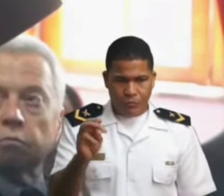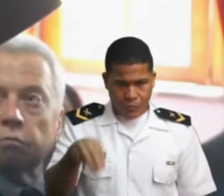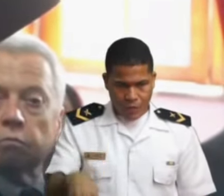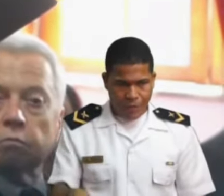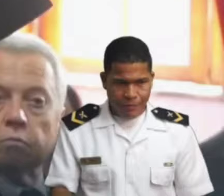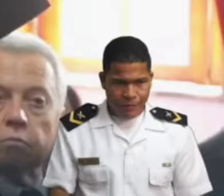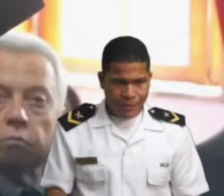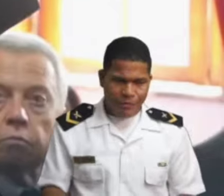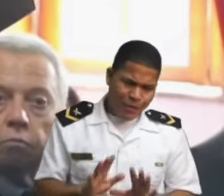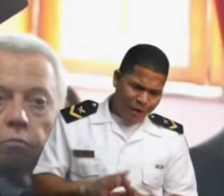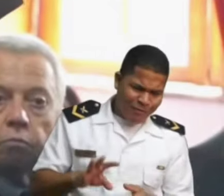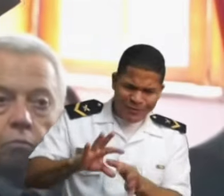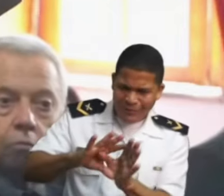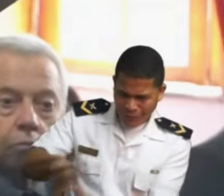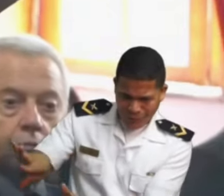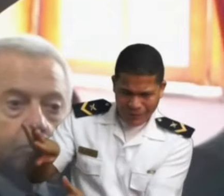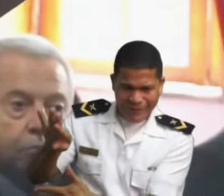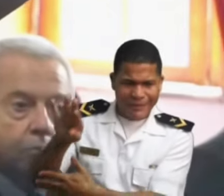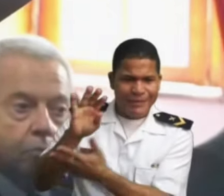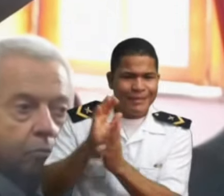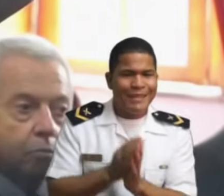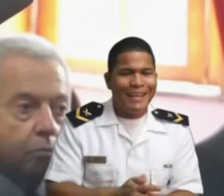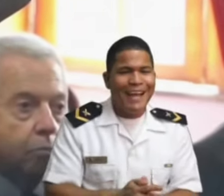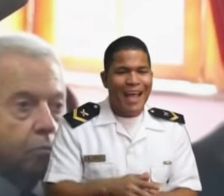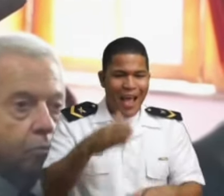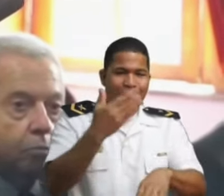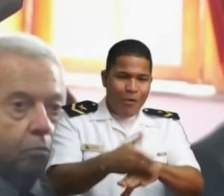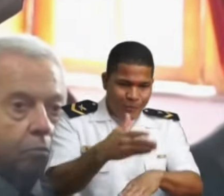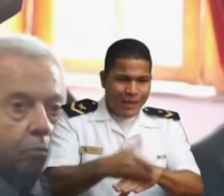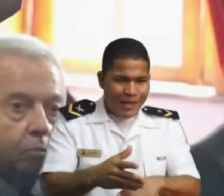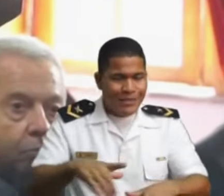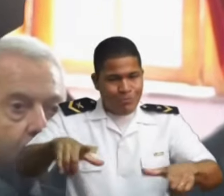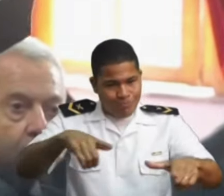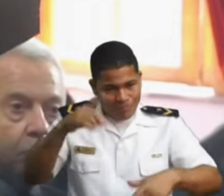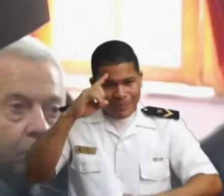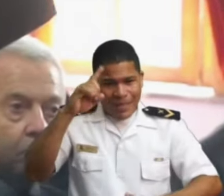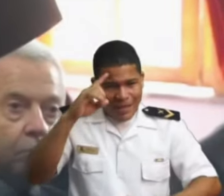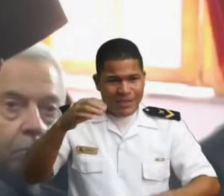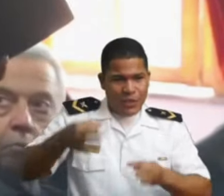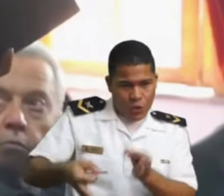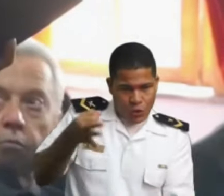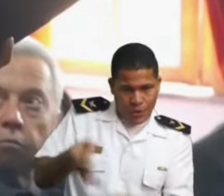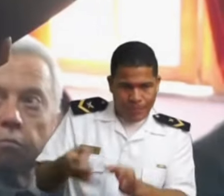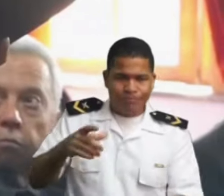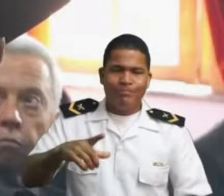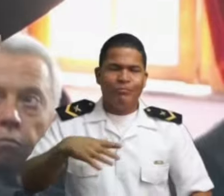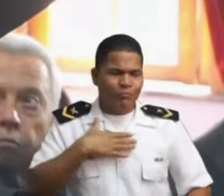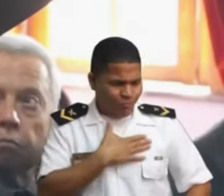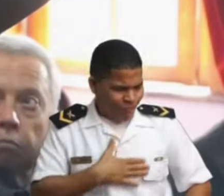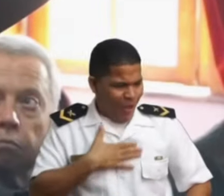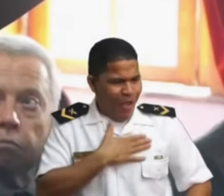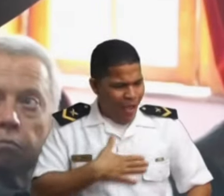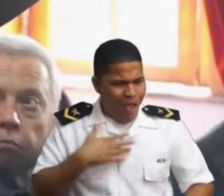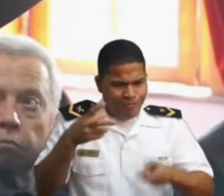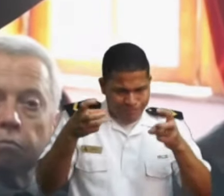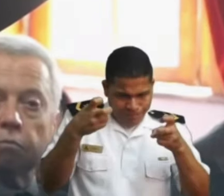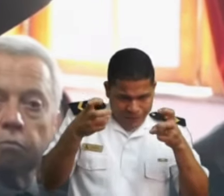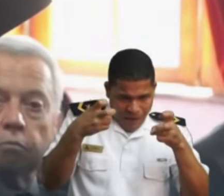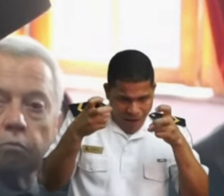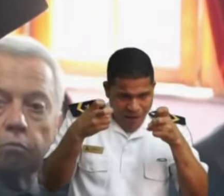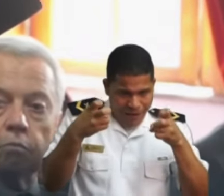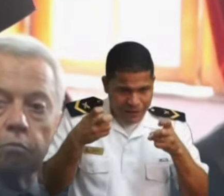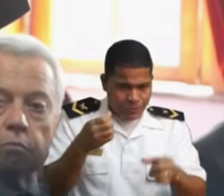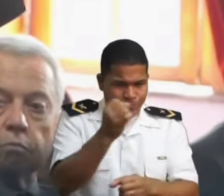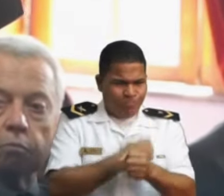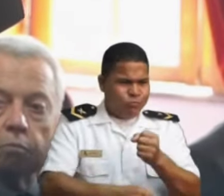Deixando de lado as cortesias e passando para a prática do dia a dia jurídico, temos o prazer de observar, nesses